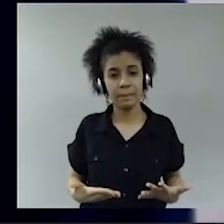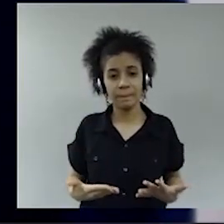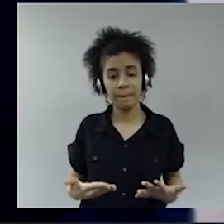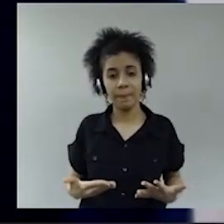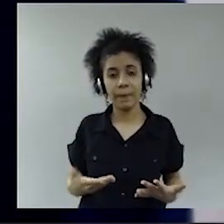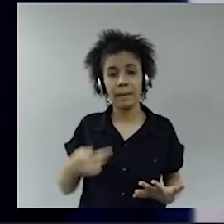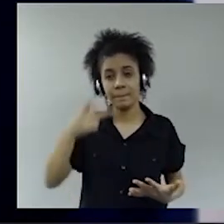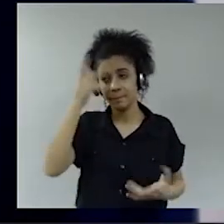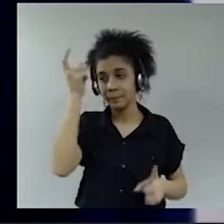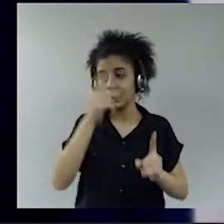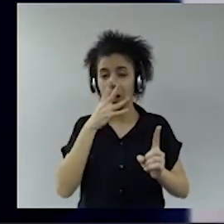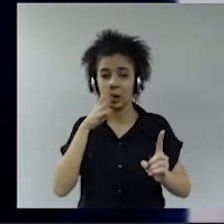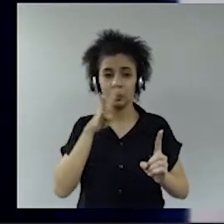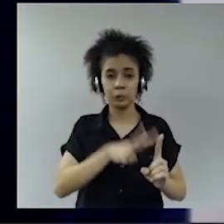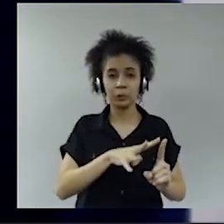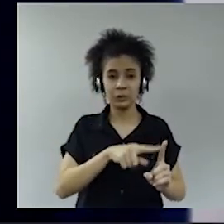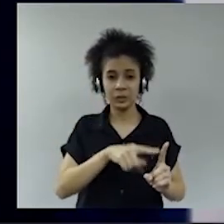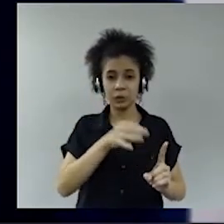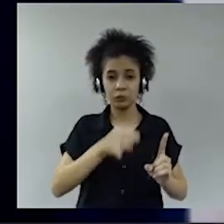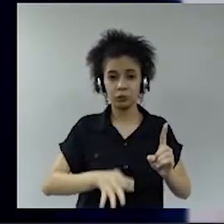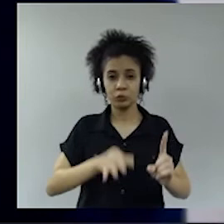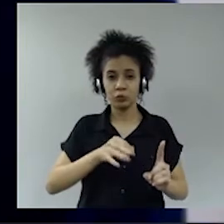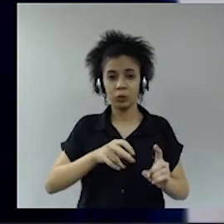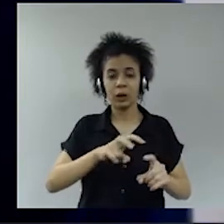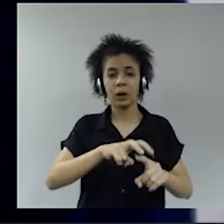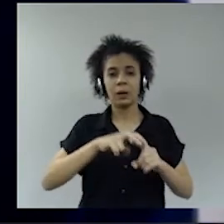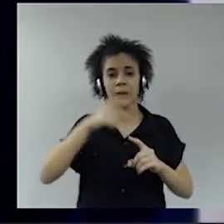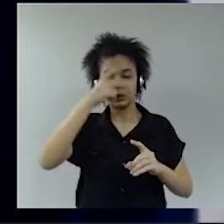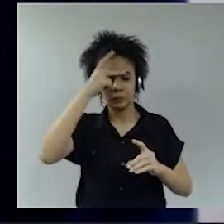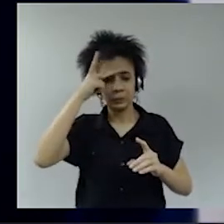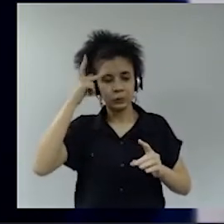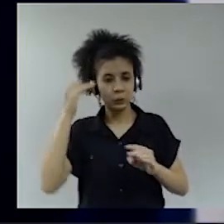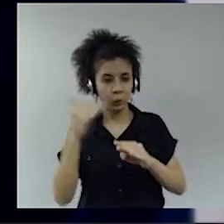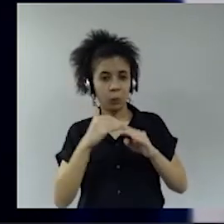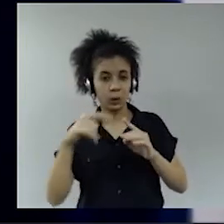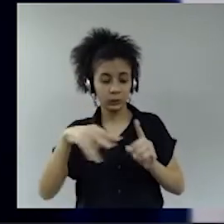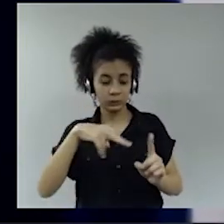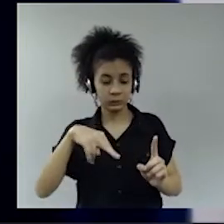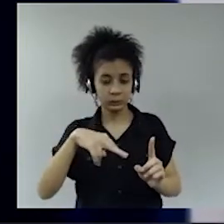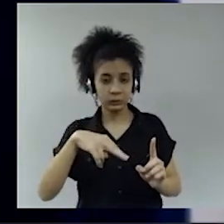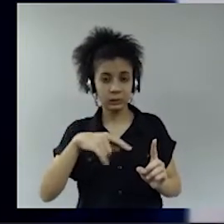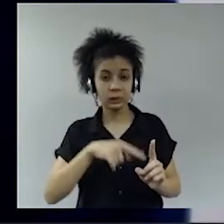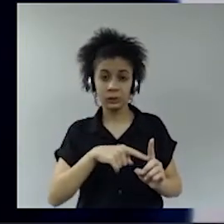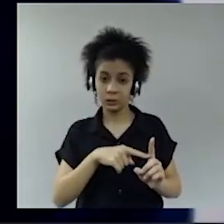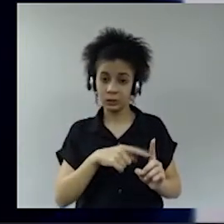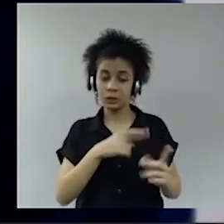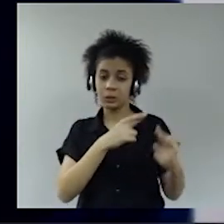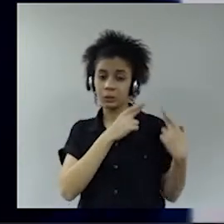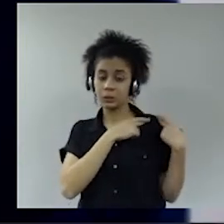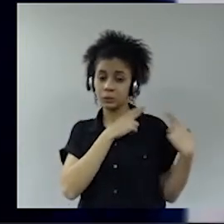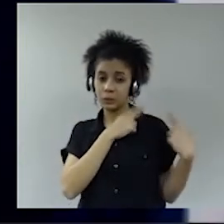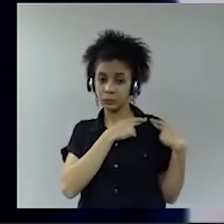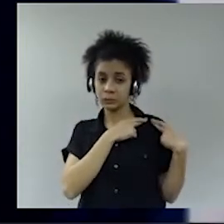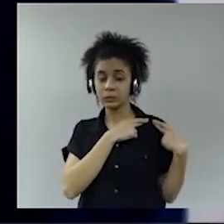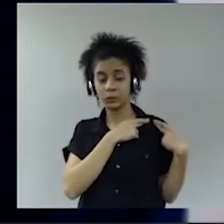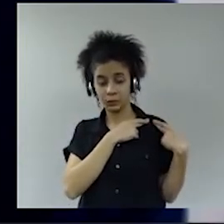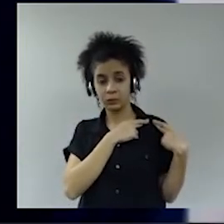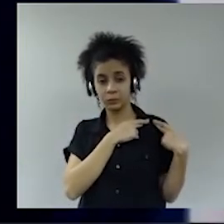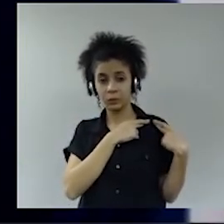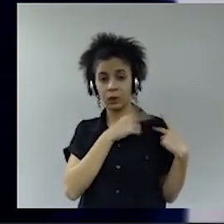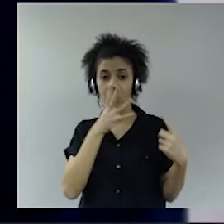o acusado julgado pelos seus pares, sendo eles os responsáveis